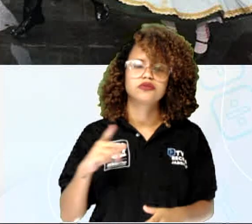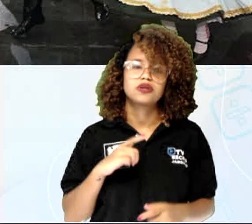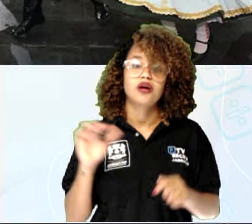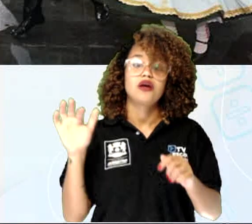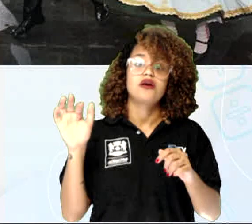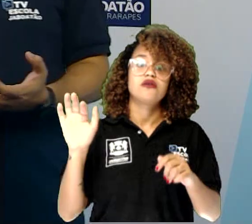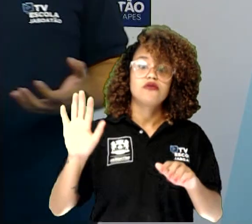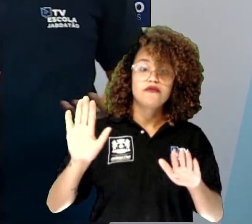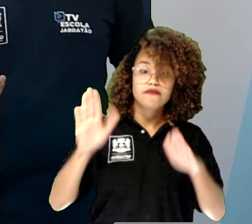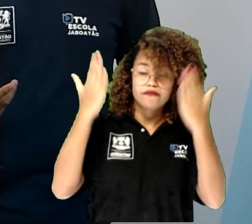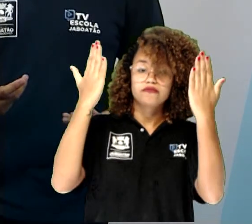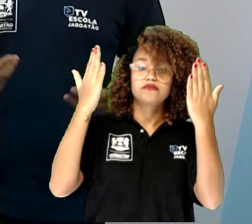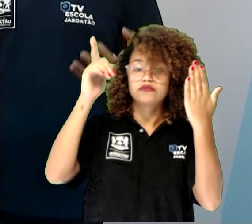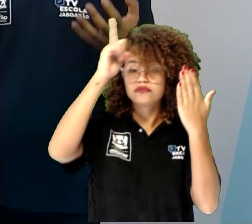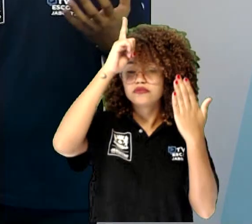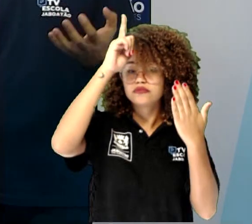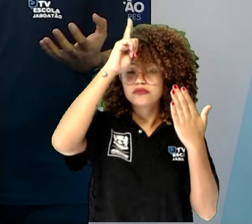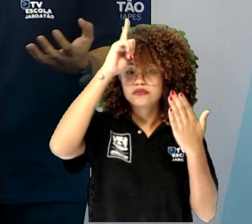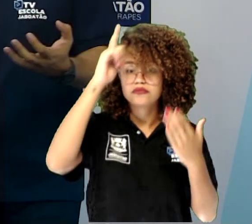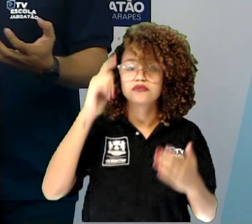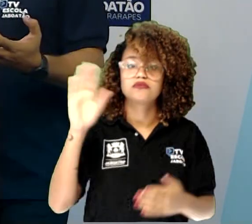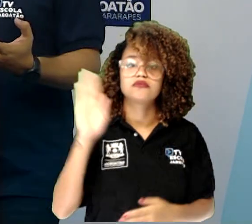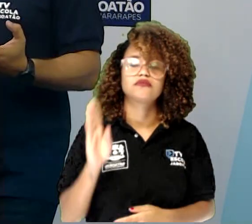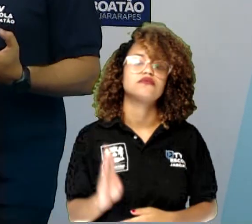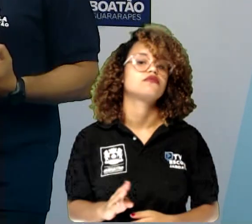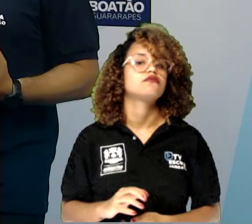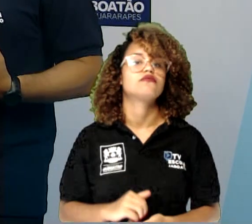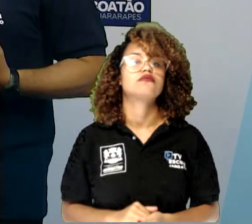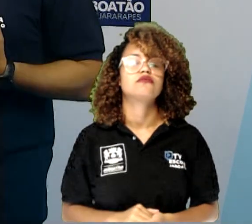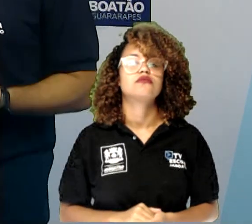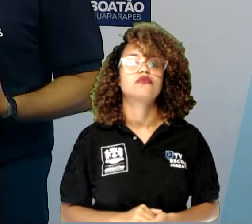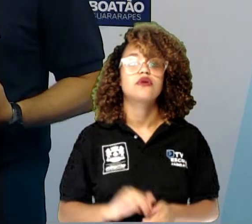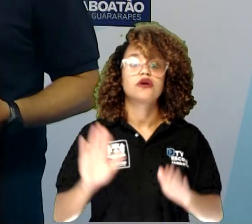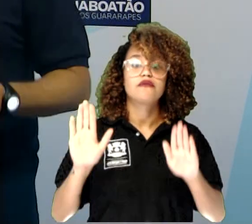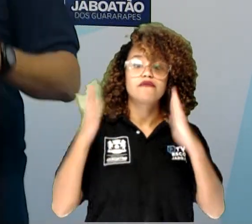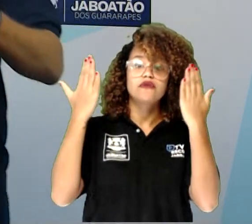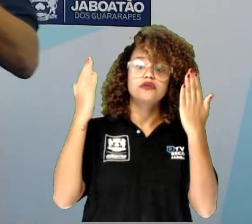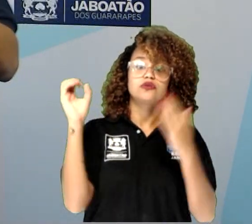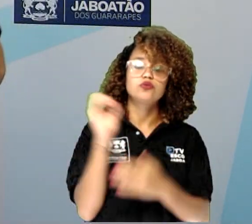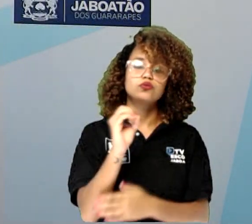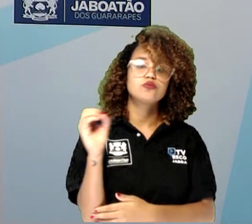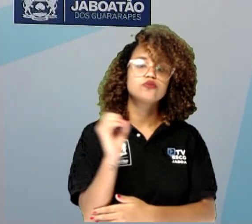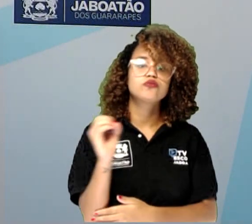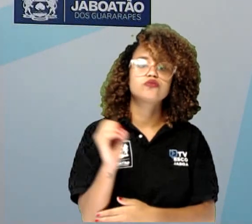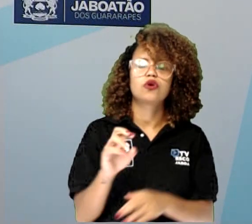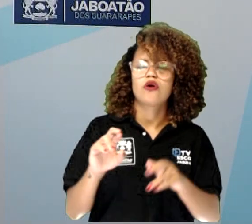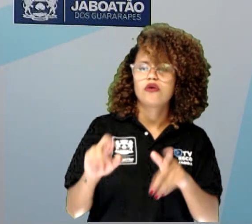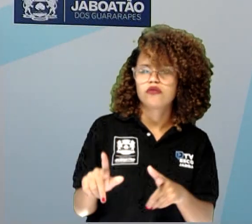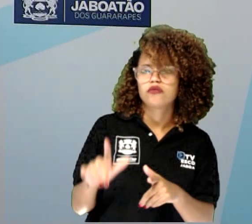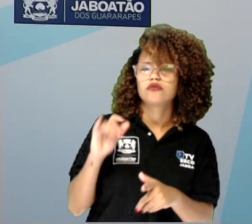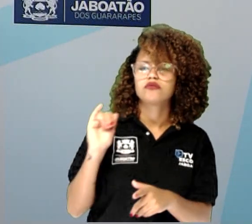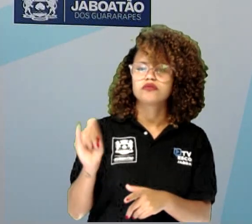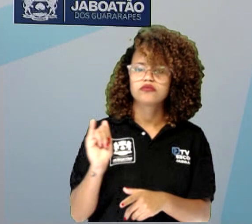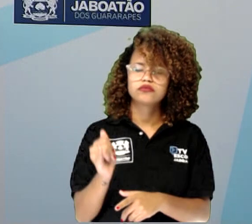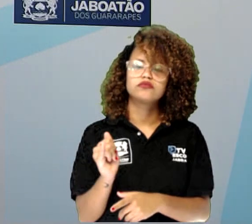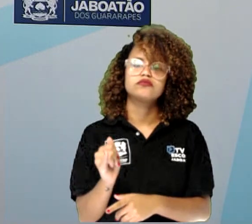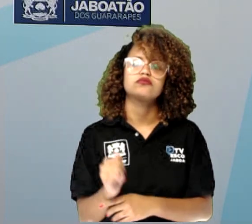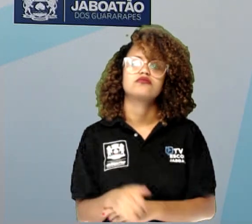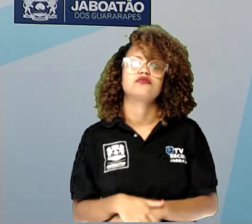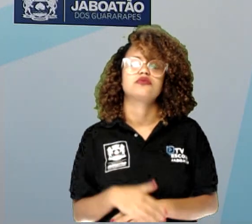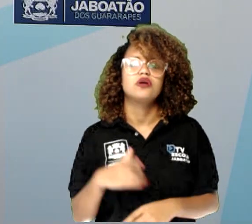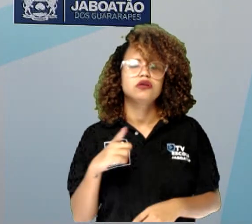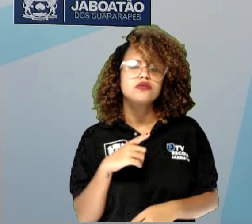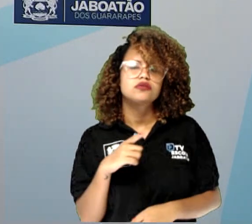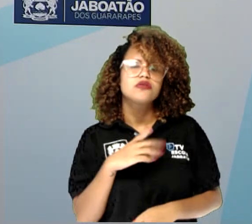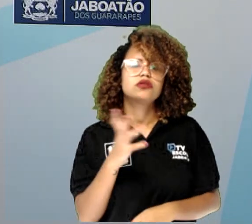festa alemã no Brasil, a Oktoberfest, a festa de outubro. Diferente dos italianos, a tendência é que os